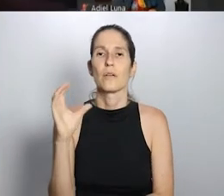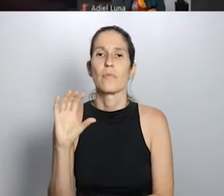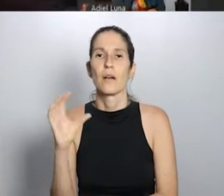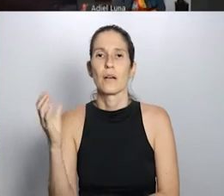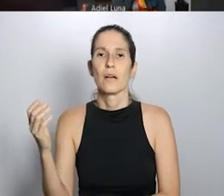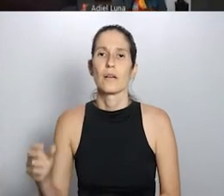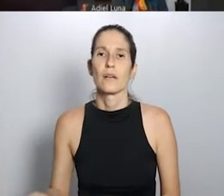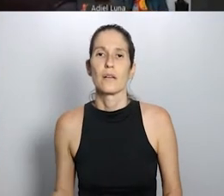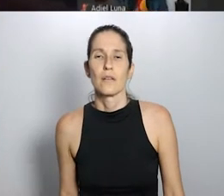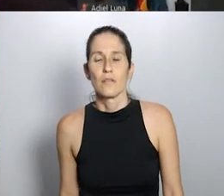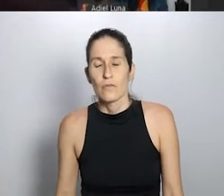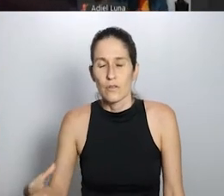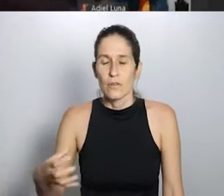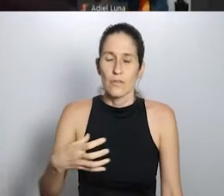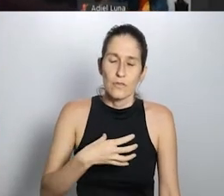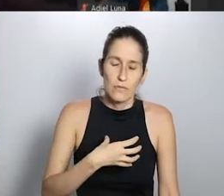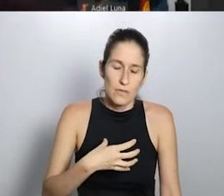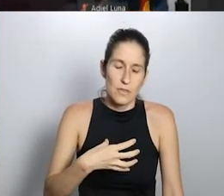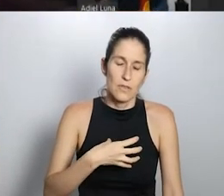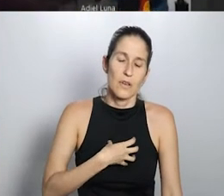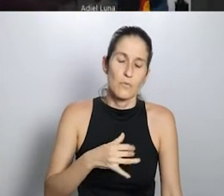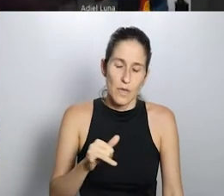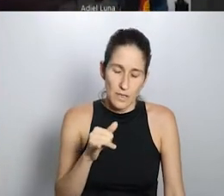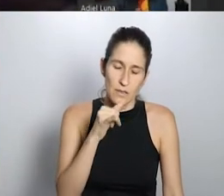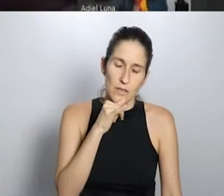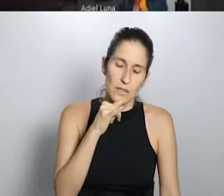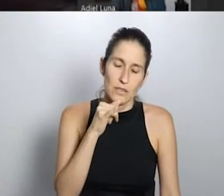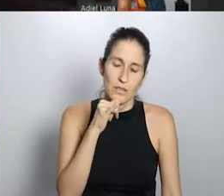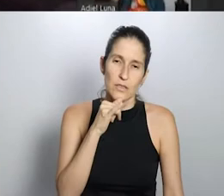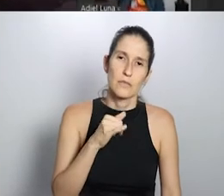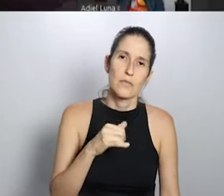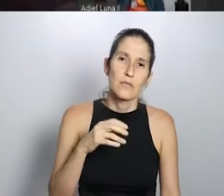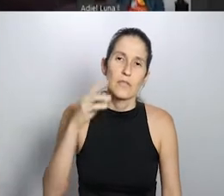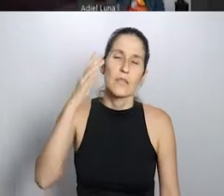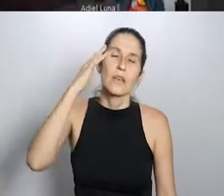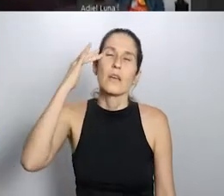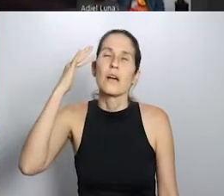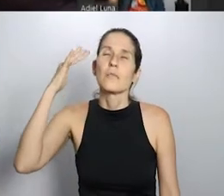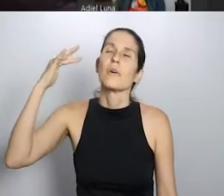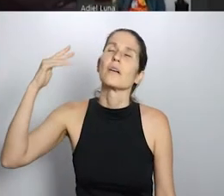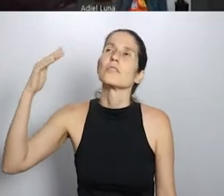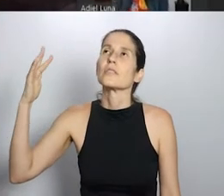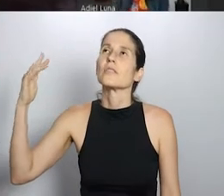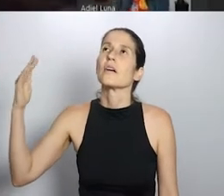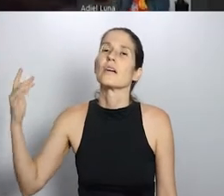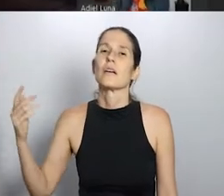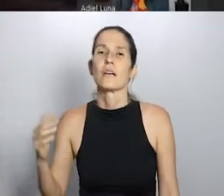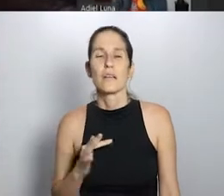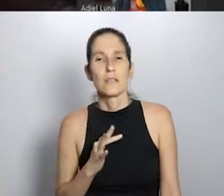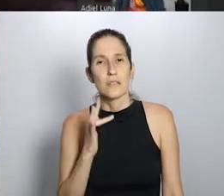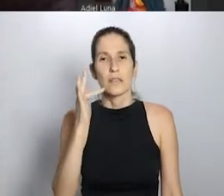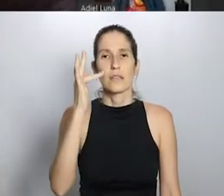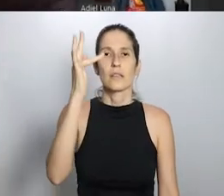Aê, mãe, meu, não sou do